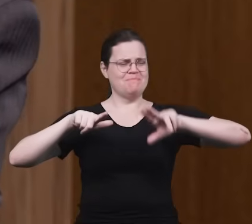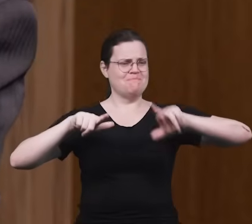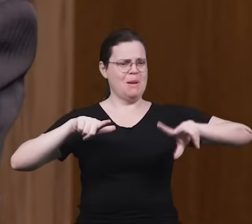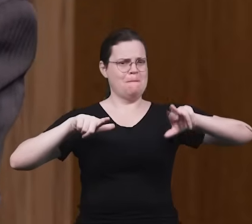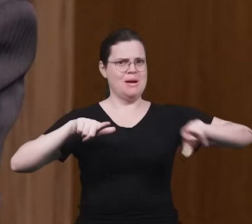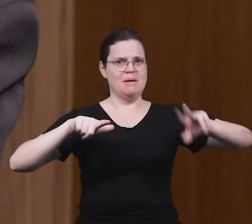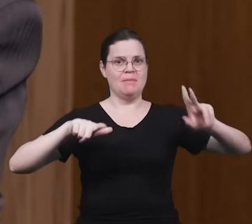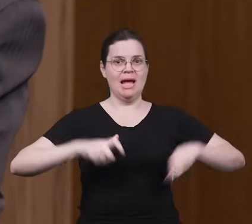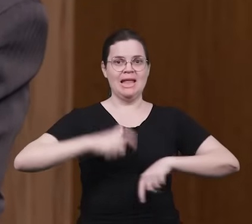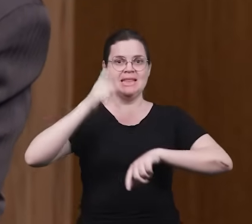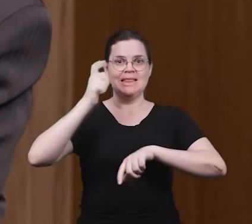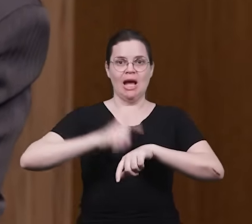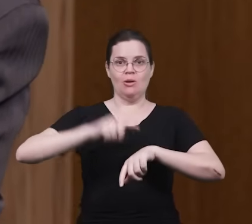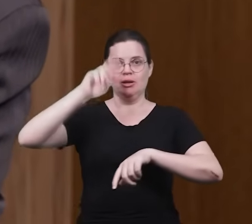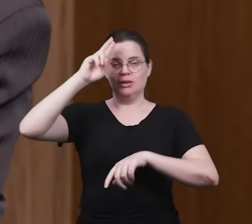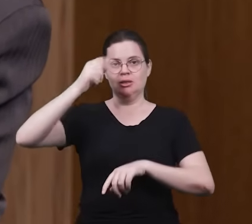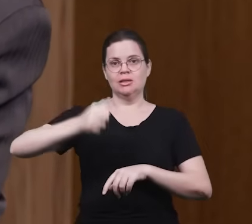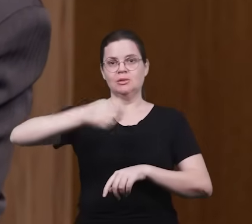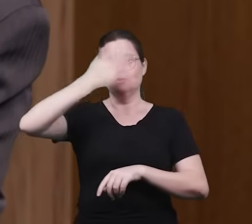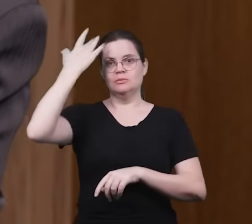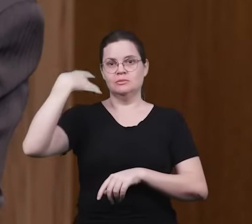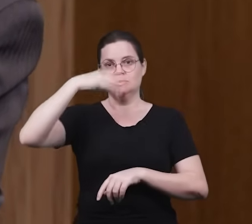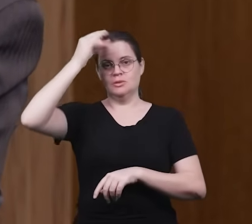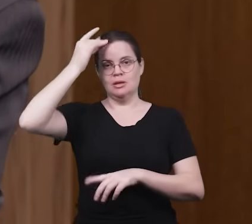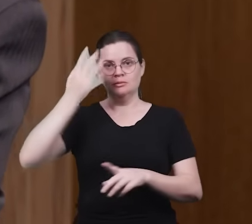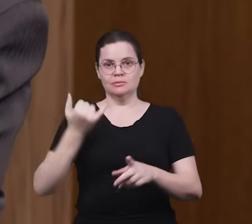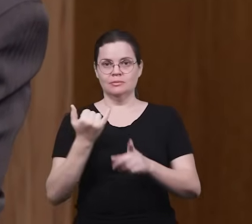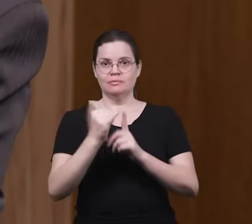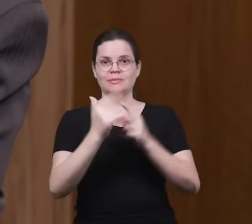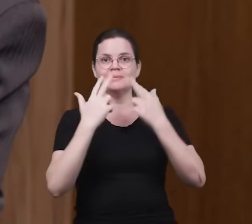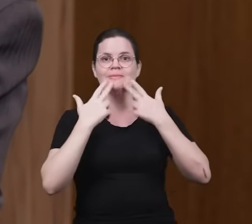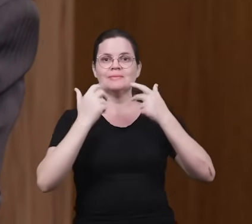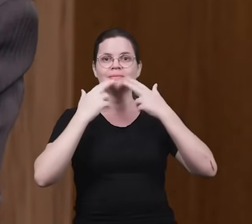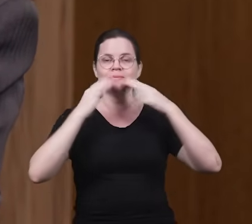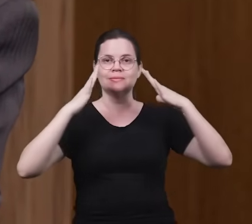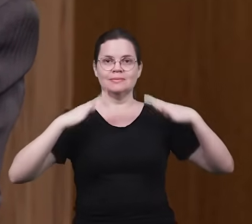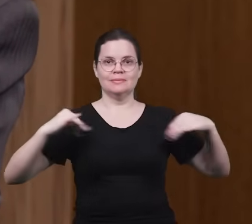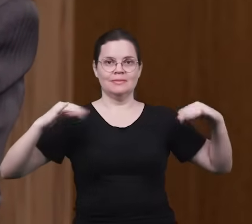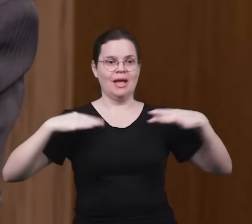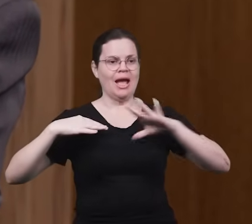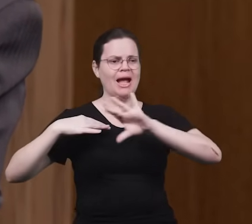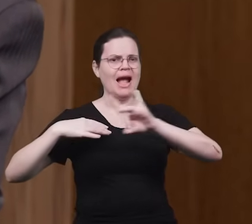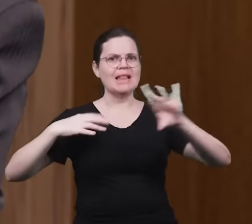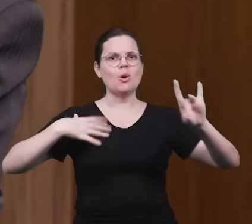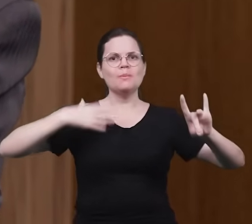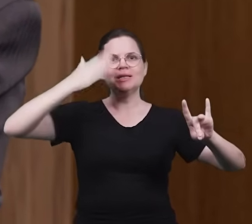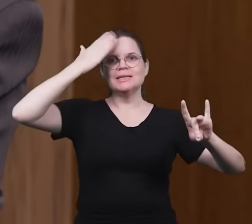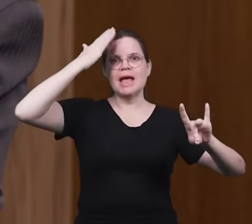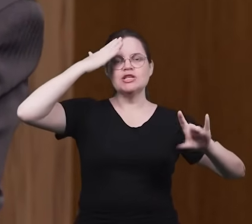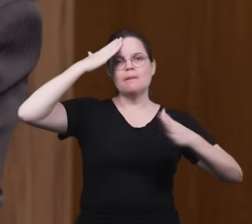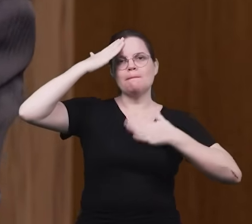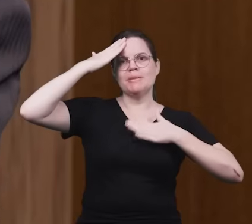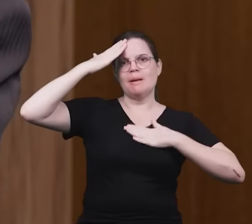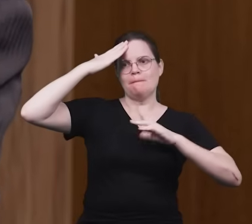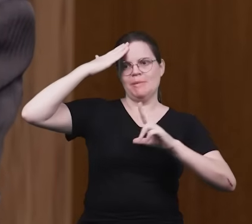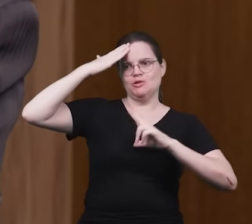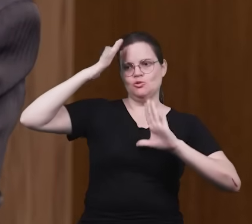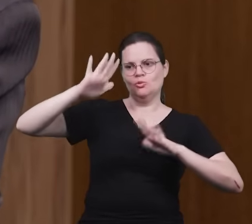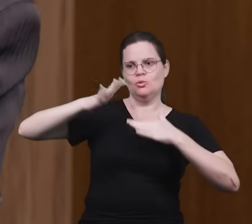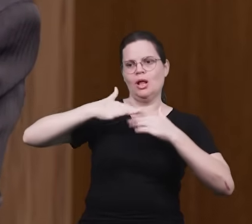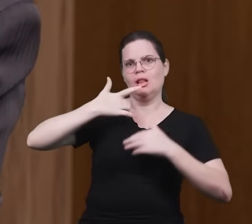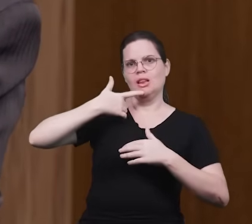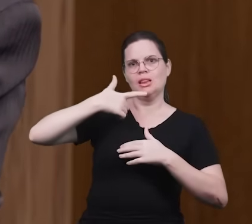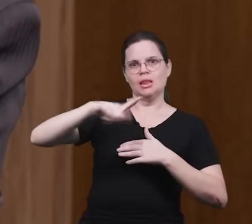foi na sua própria língua, para que todos pudessem entender. Quer dizer, uma maravilha que o Senhor operou, um sinal extraordinário,